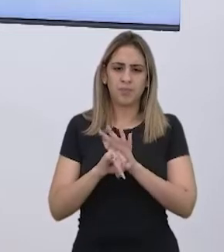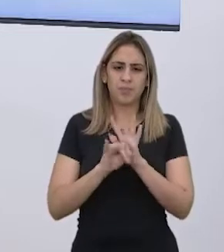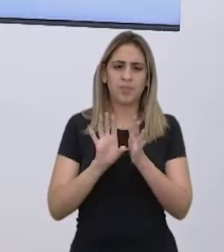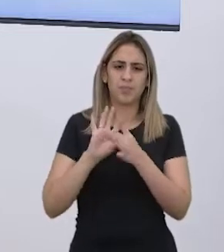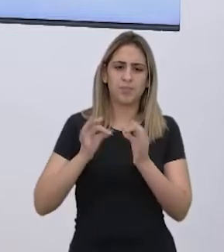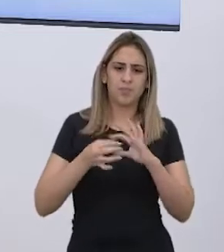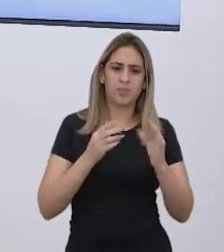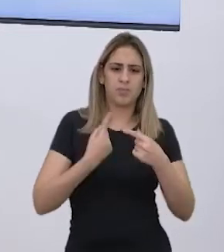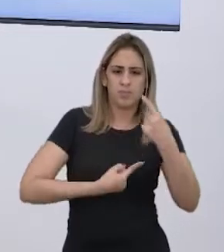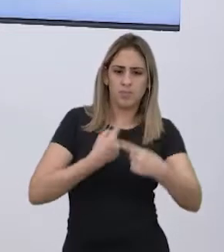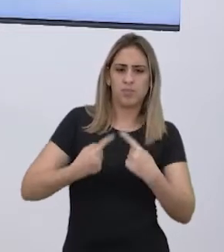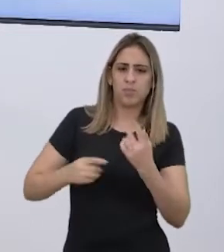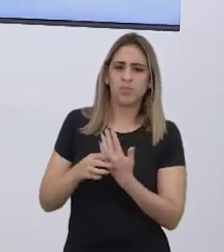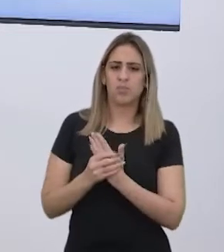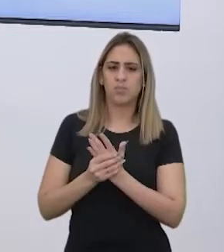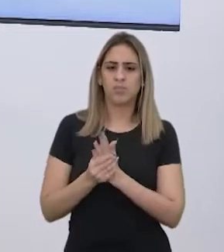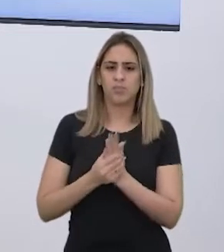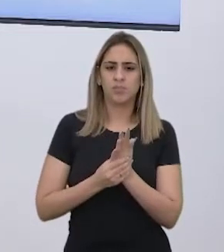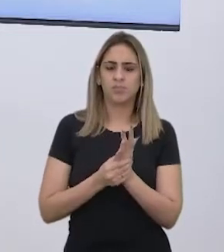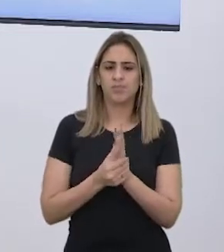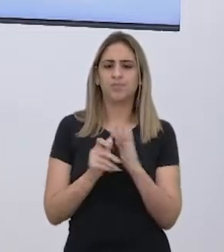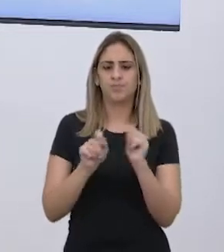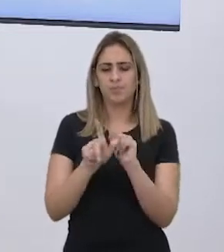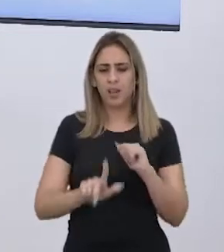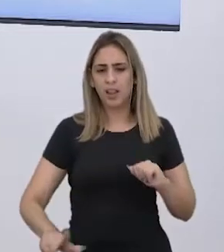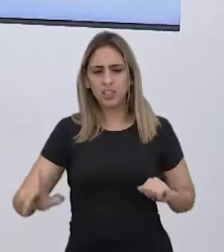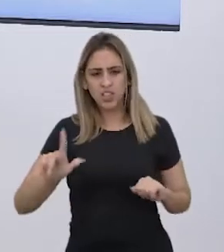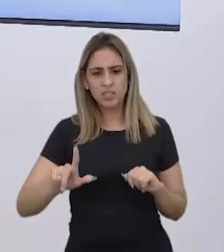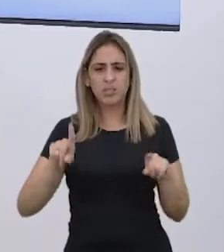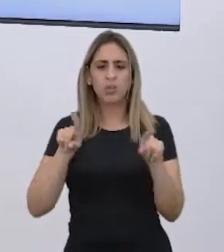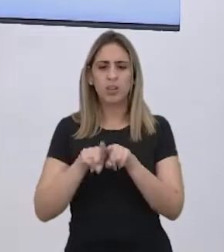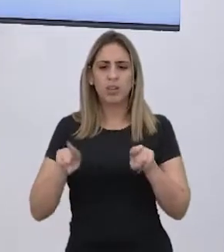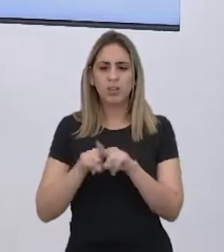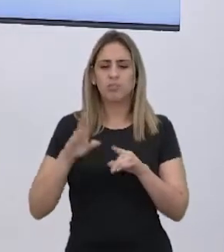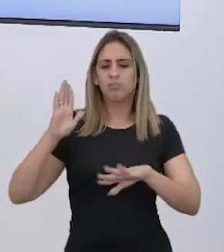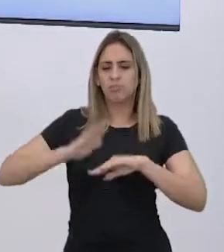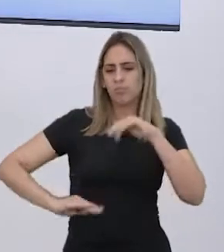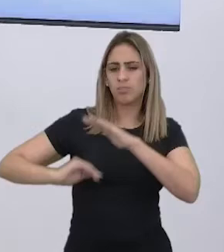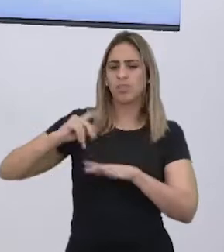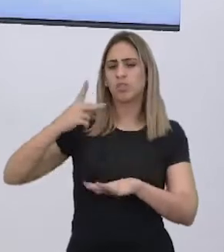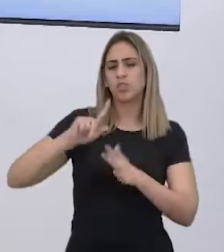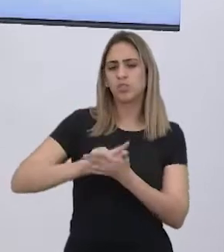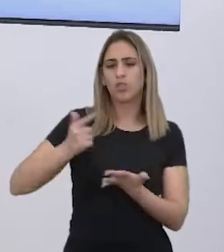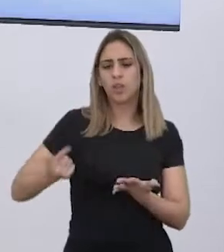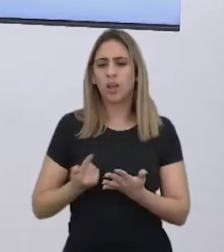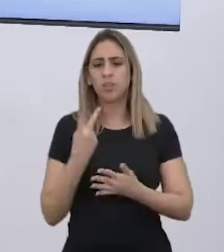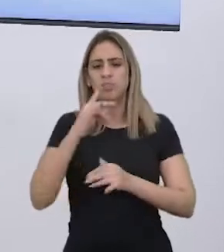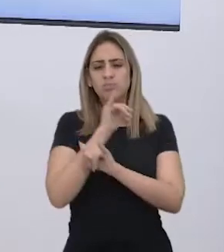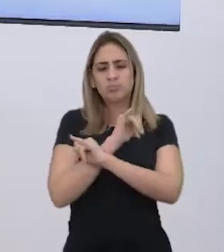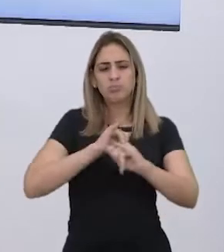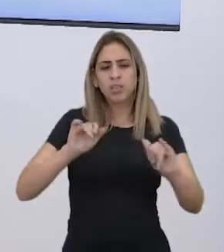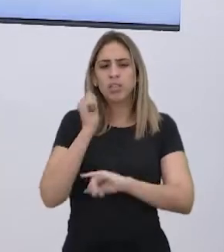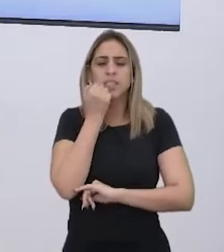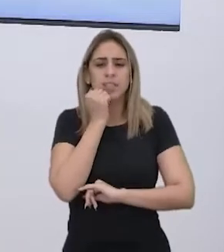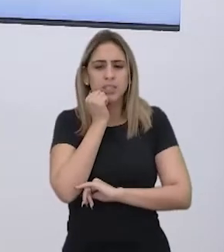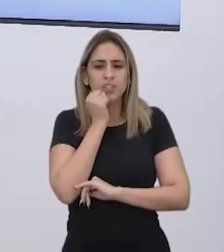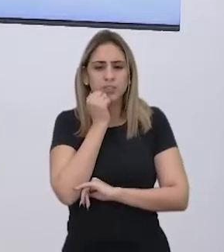contextos políticos, vocês criaram uma legislação, né? Montaram o seu jornal ou o seu meio de divulgação